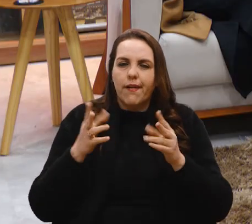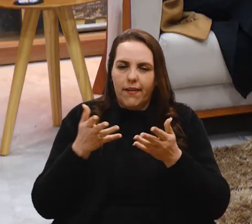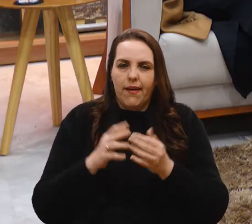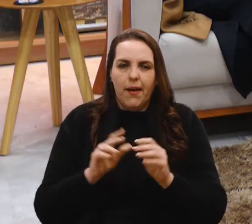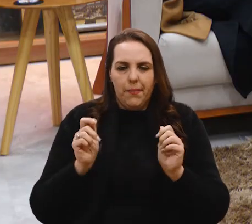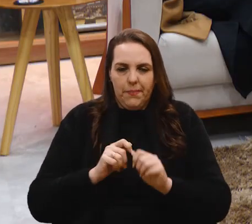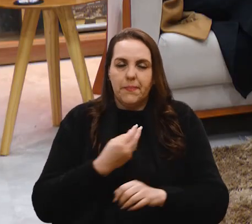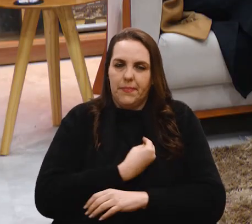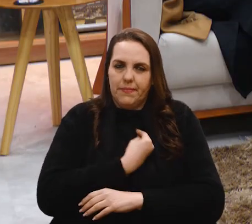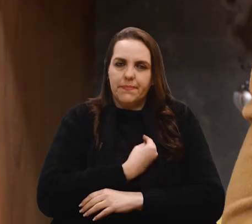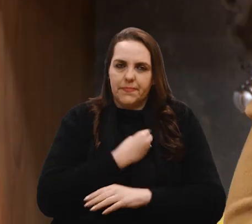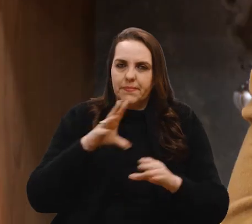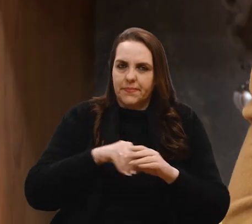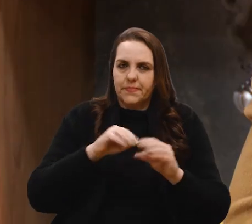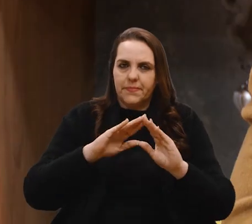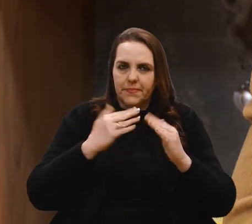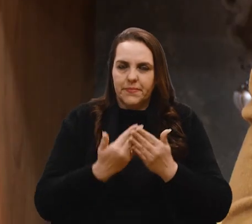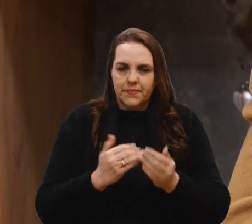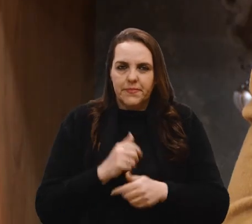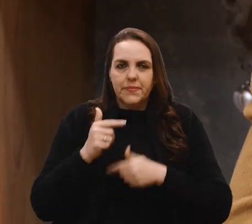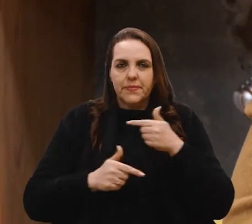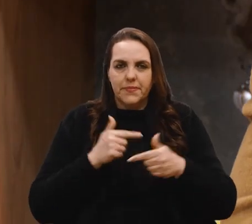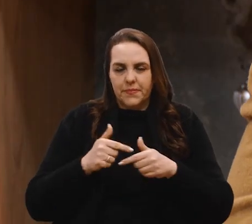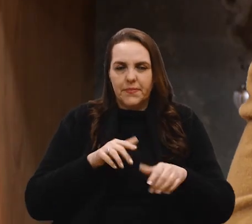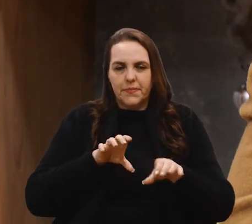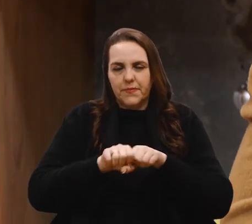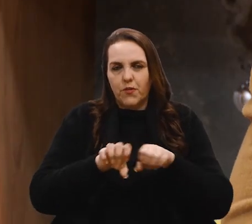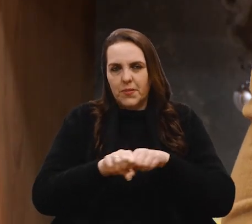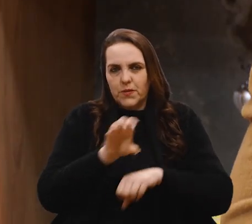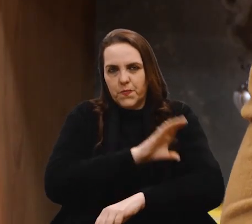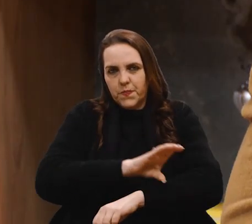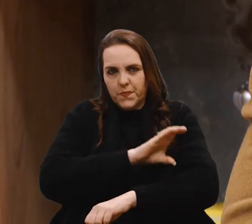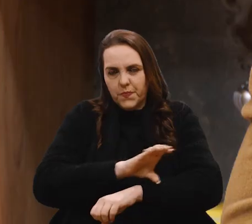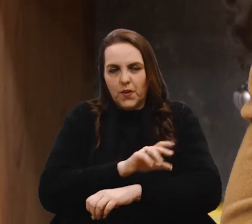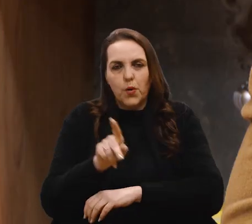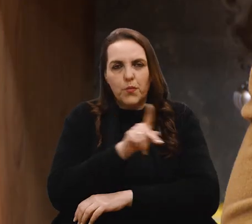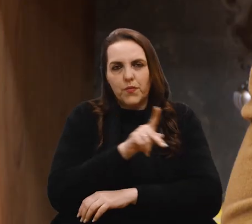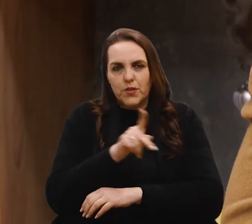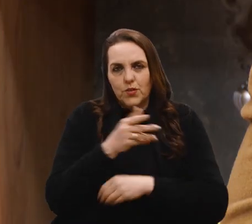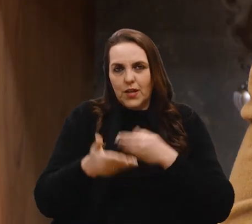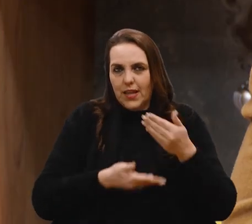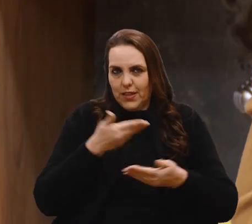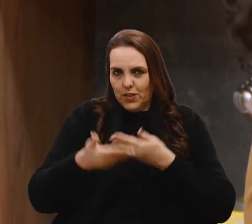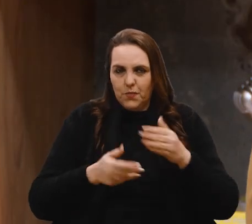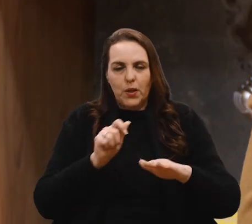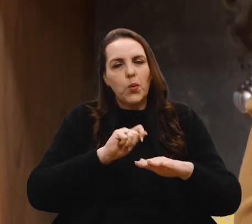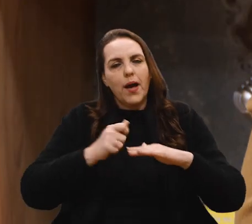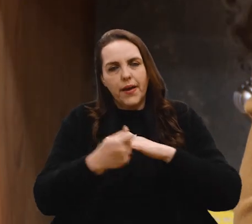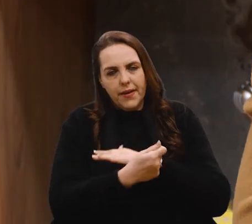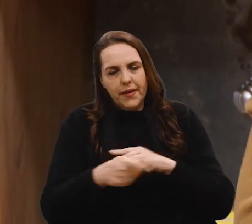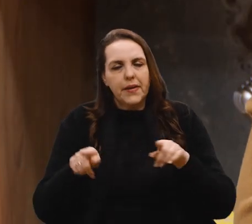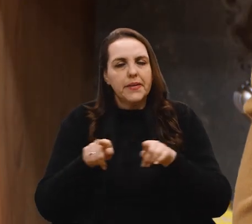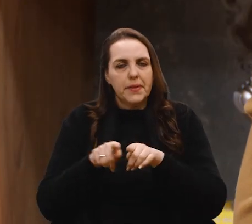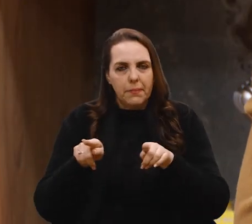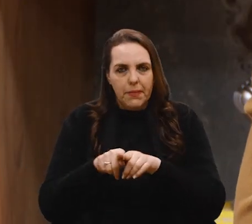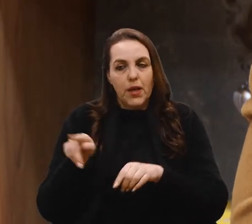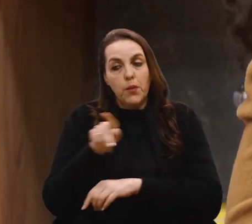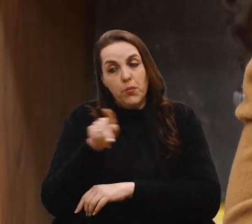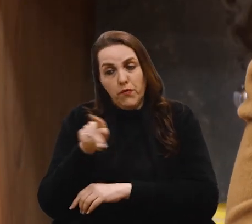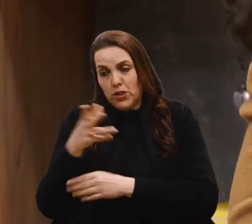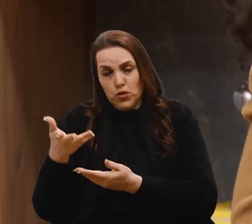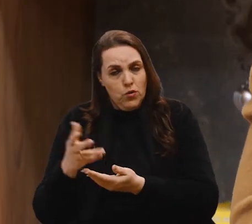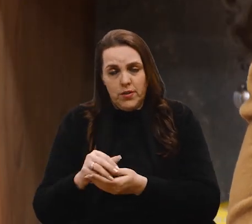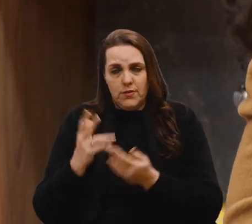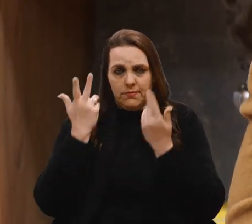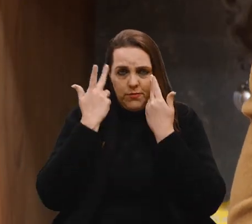esteja presente nas escolas. Então, a gente trabalha muito com formações com os professores do atendimento educacional especializado e também com os professores, né,